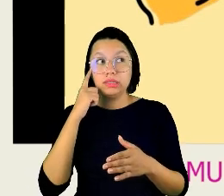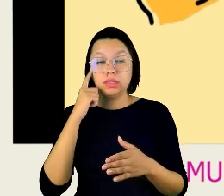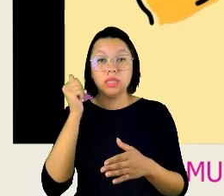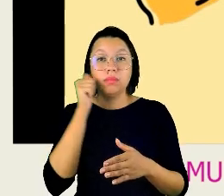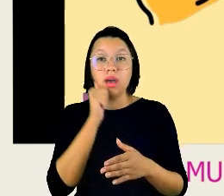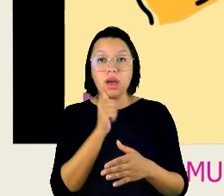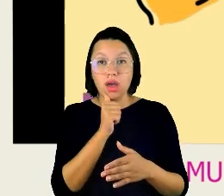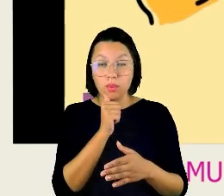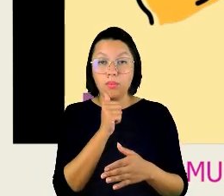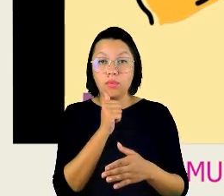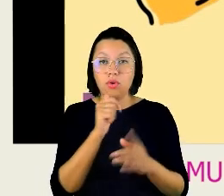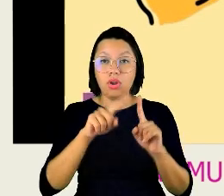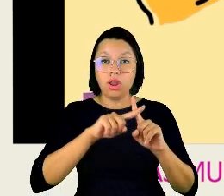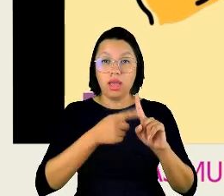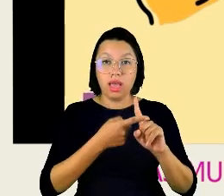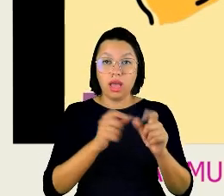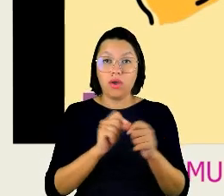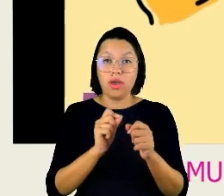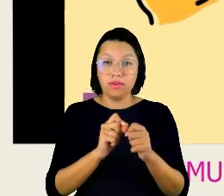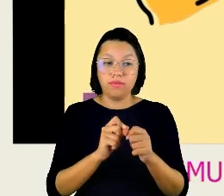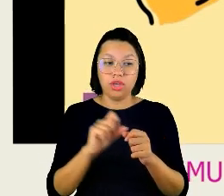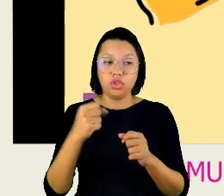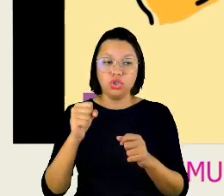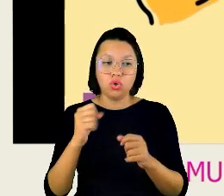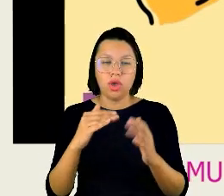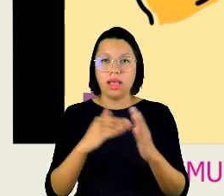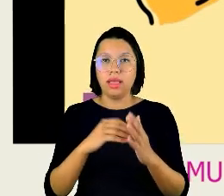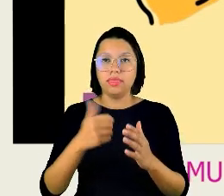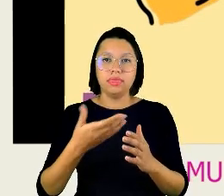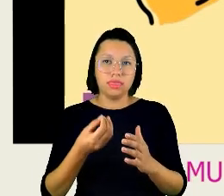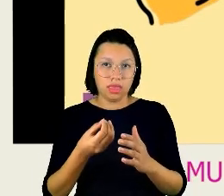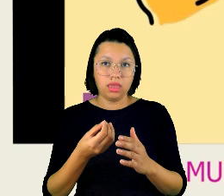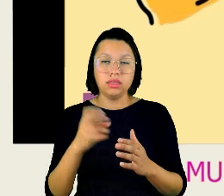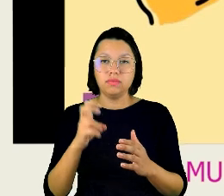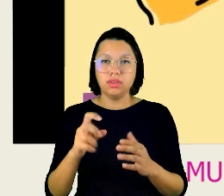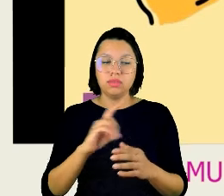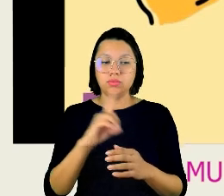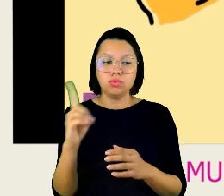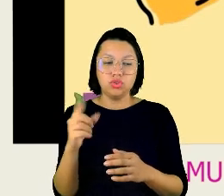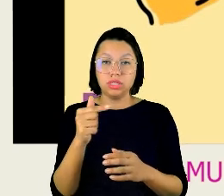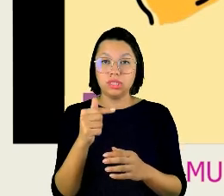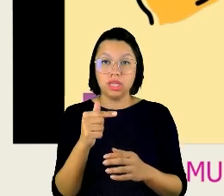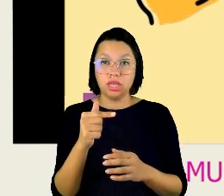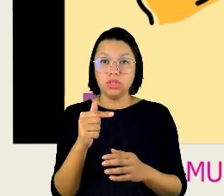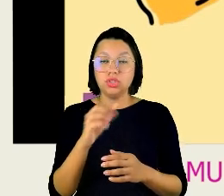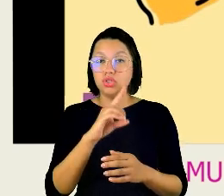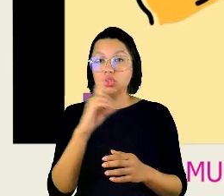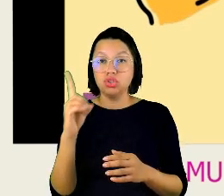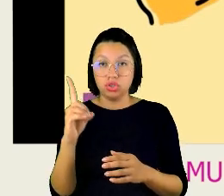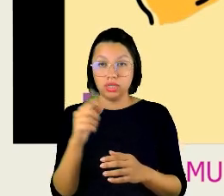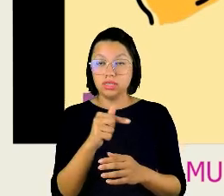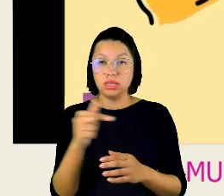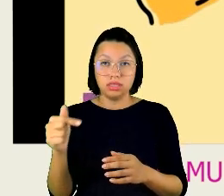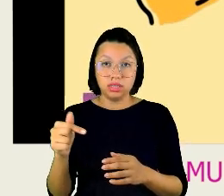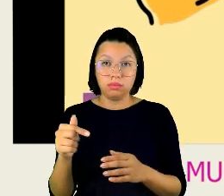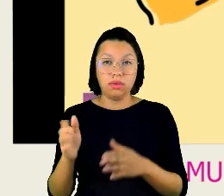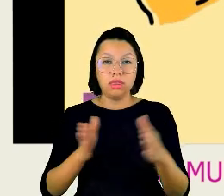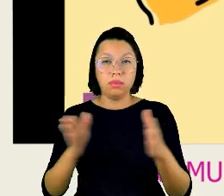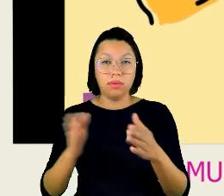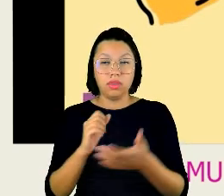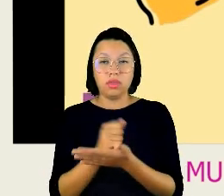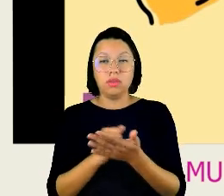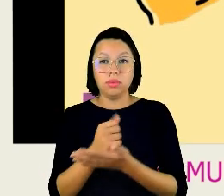que executa isso de 8 a 12 vezes por dia, 7 dias por semana, né, por no mínimo 6 meses, que é o tempo adequado,